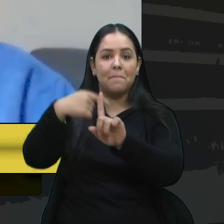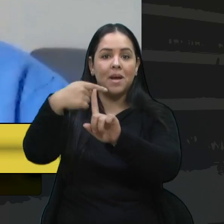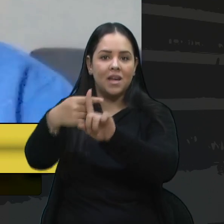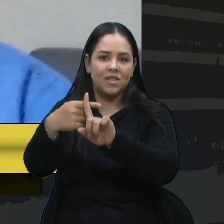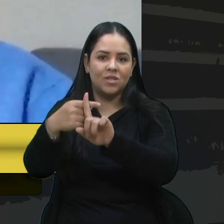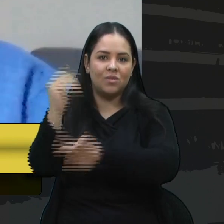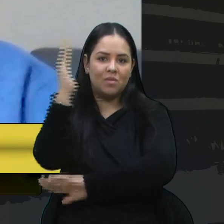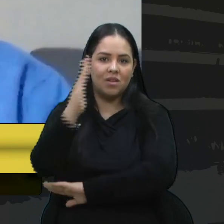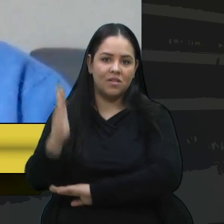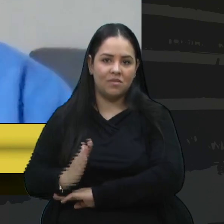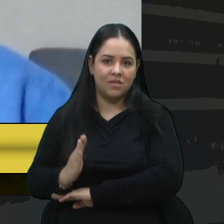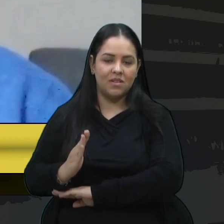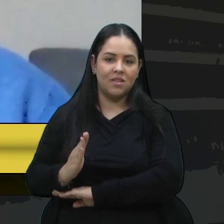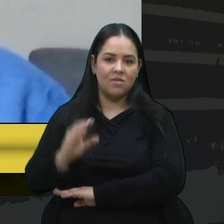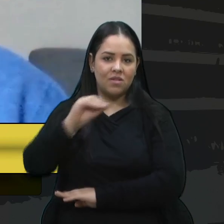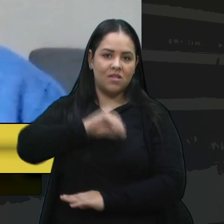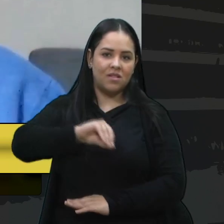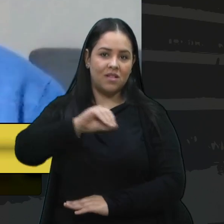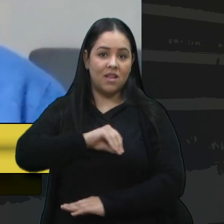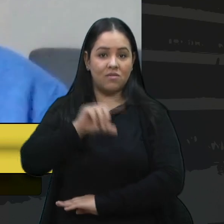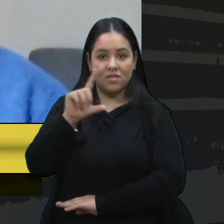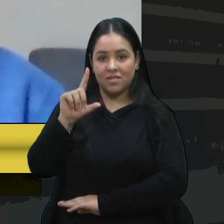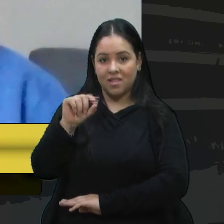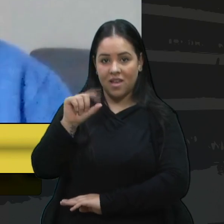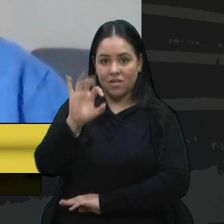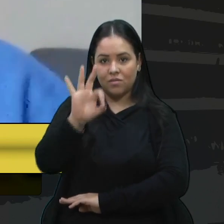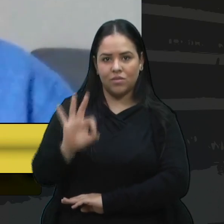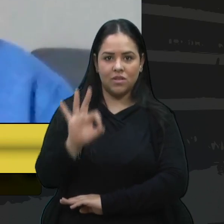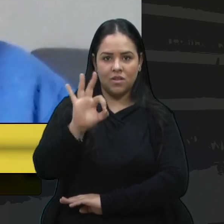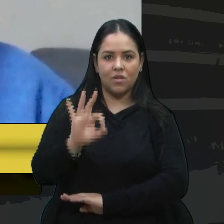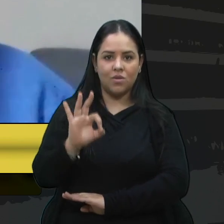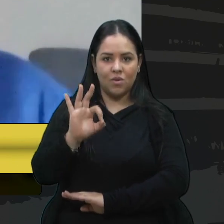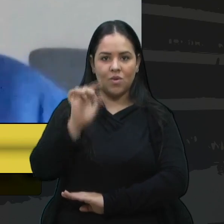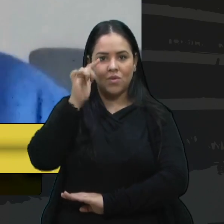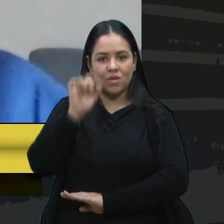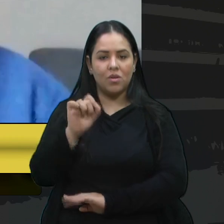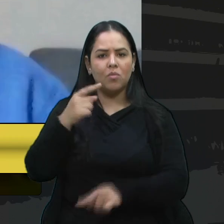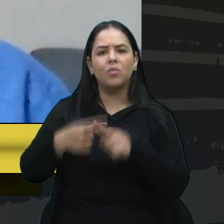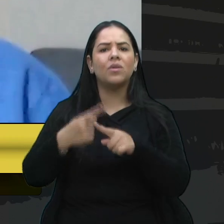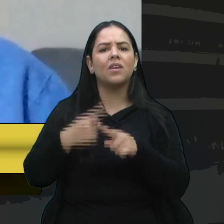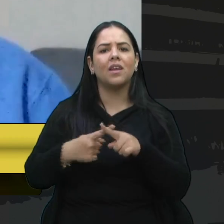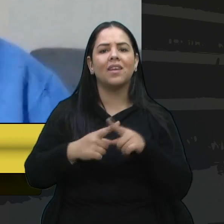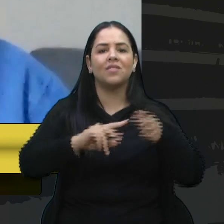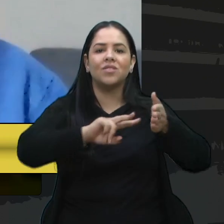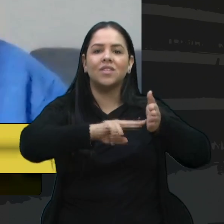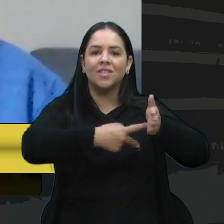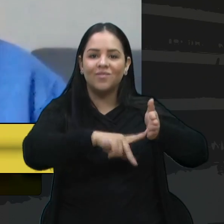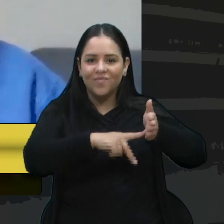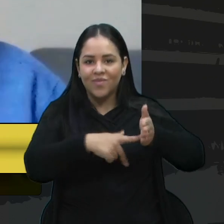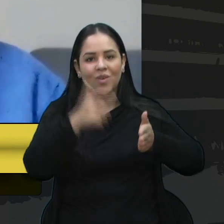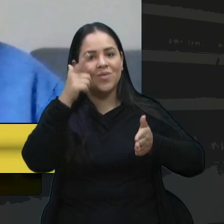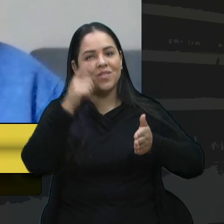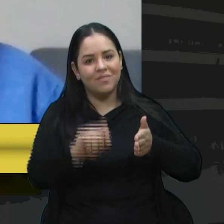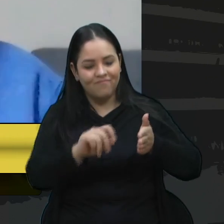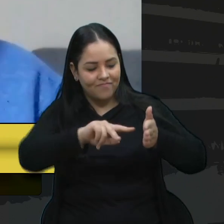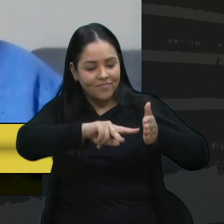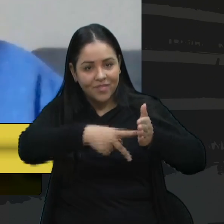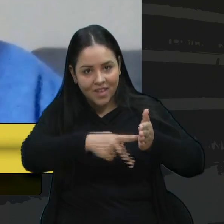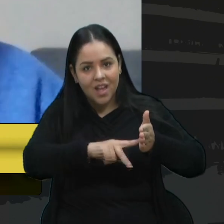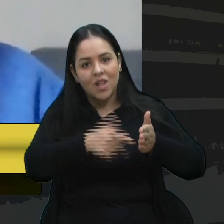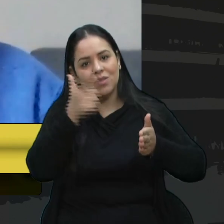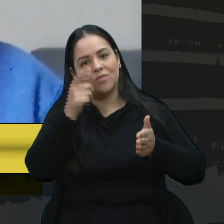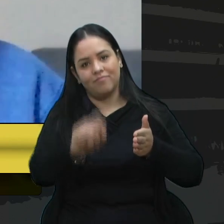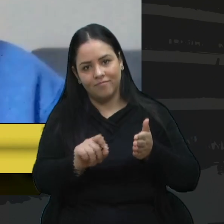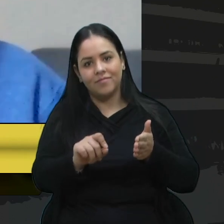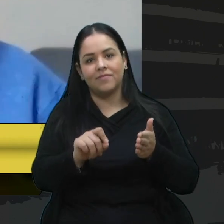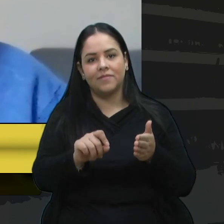que foi o aumento salarial de 10%, conquistada por quem? Pelo Sindicato dos Metalúrgicos, que está